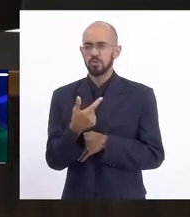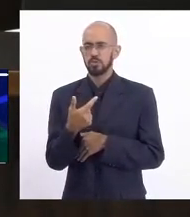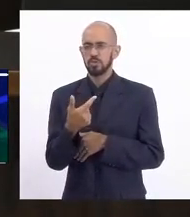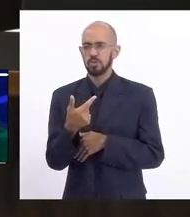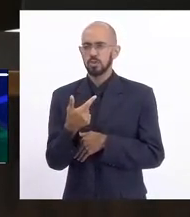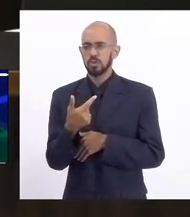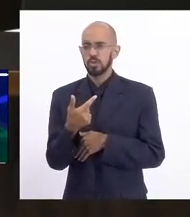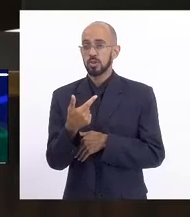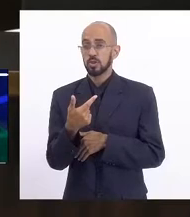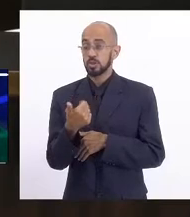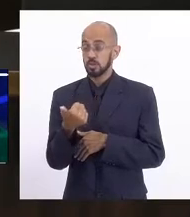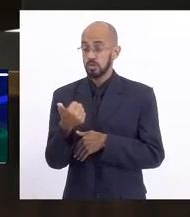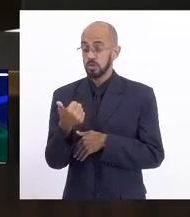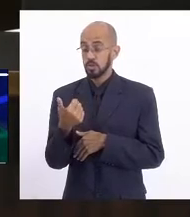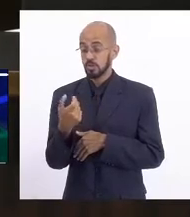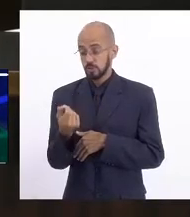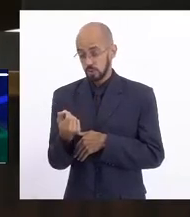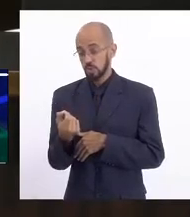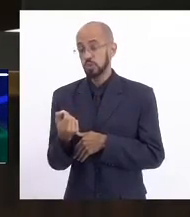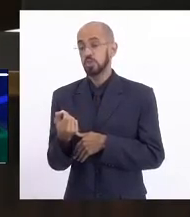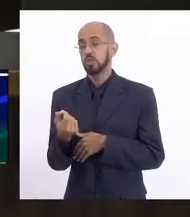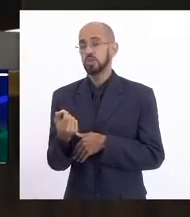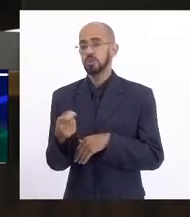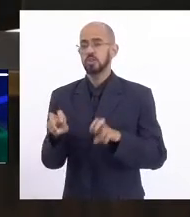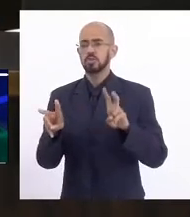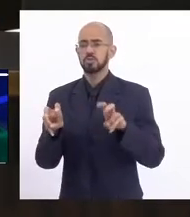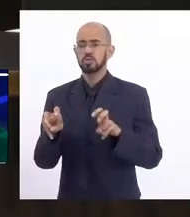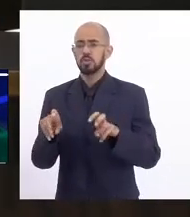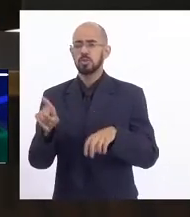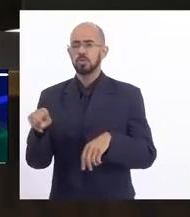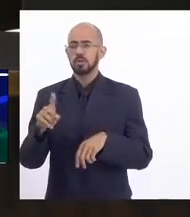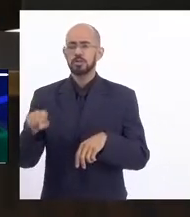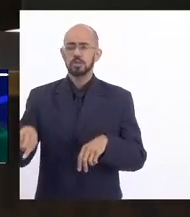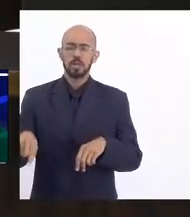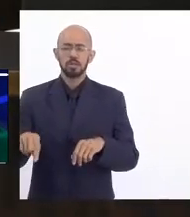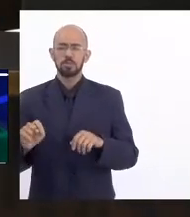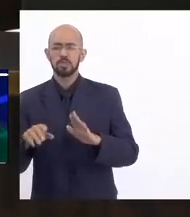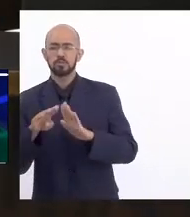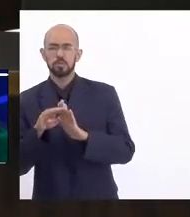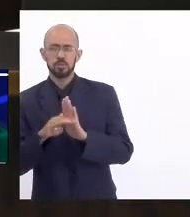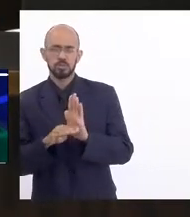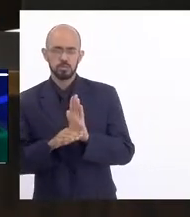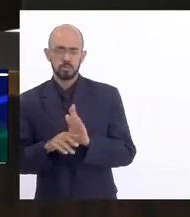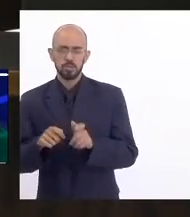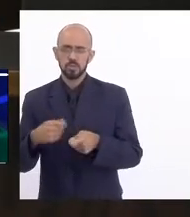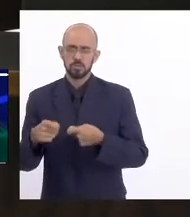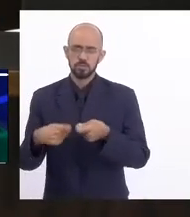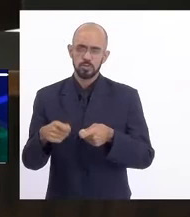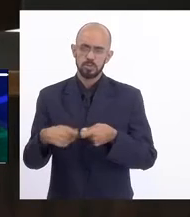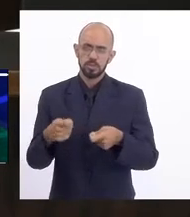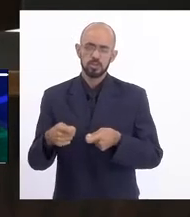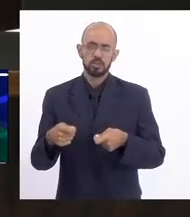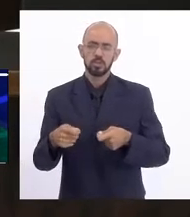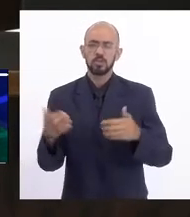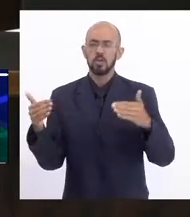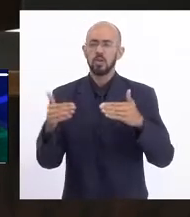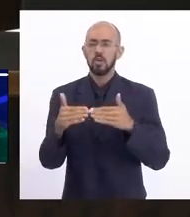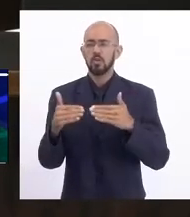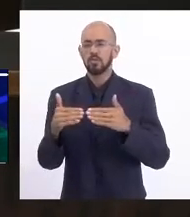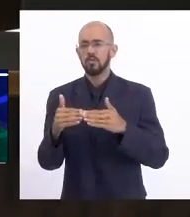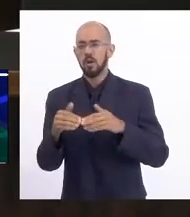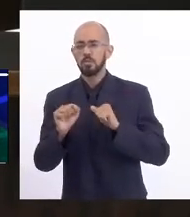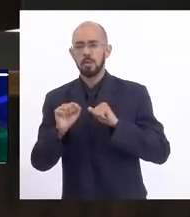de dezembro de 2020, que dispõe sobre a suspensão de procedimentos administrativos em decorrência da